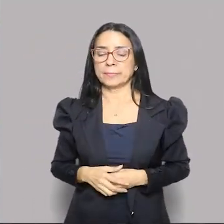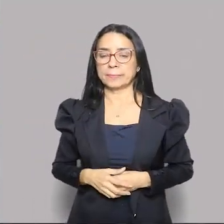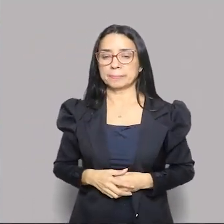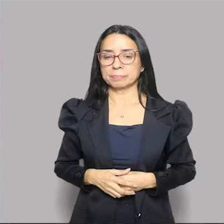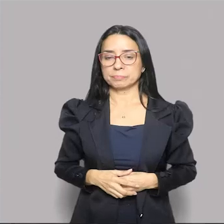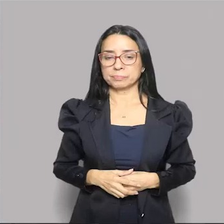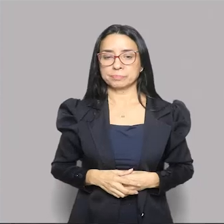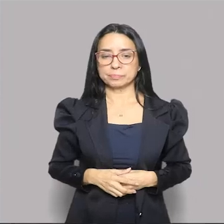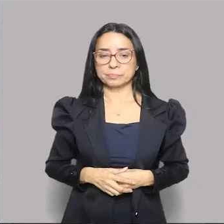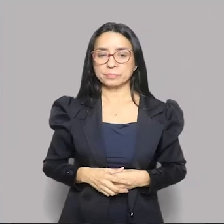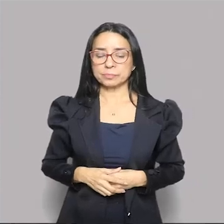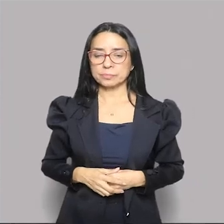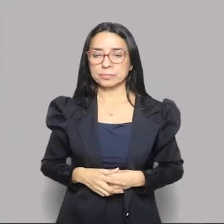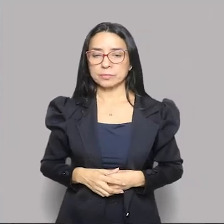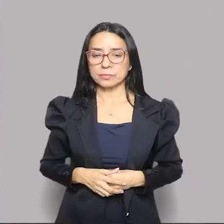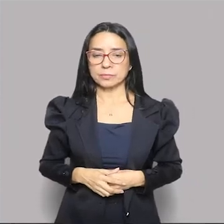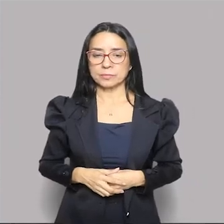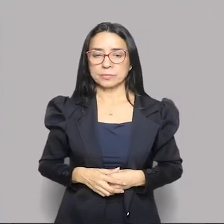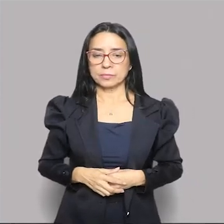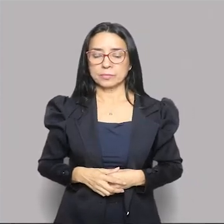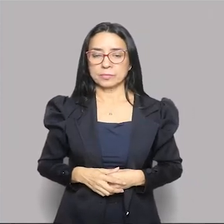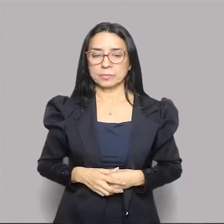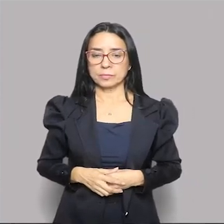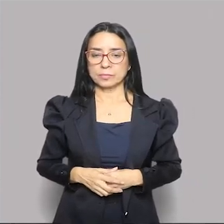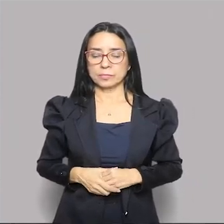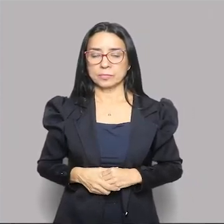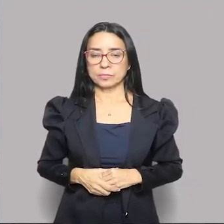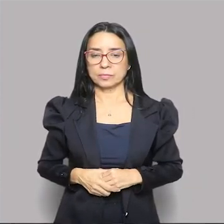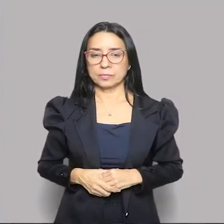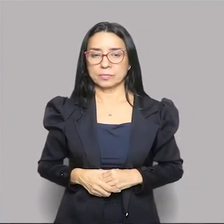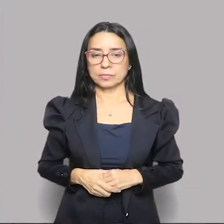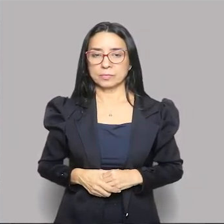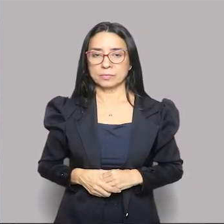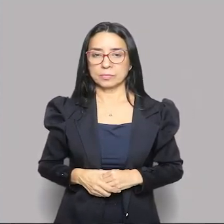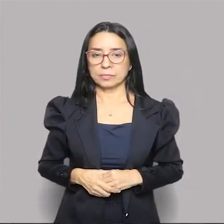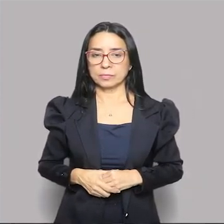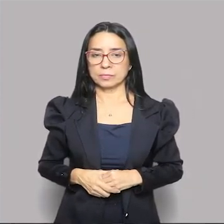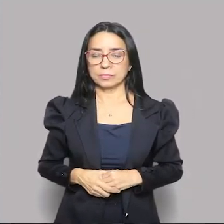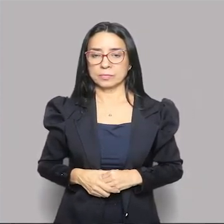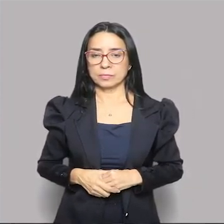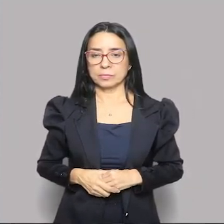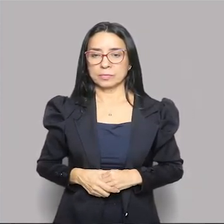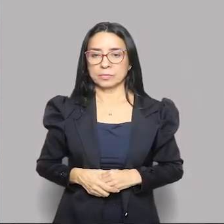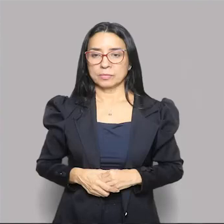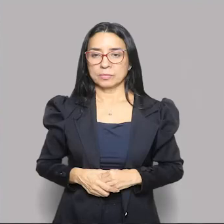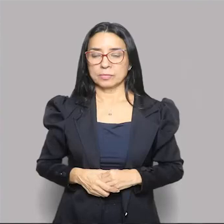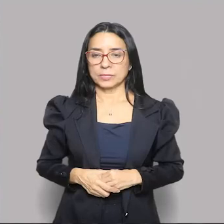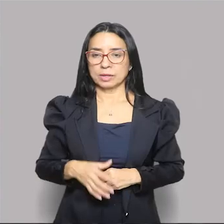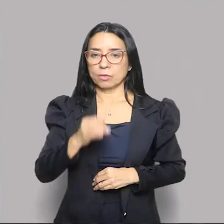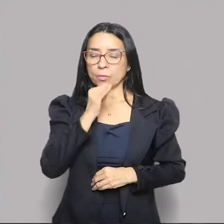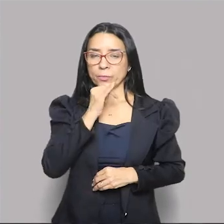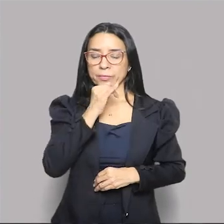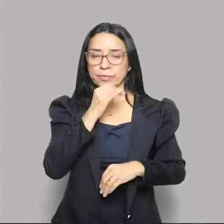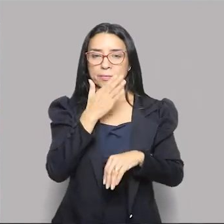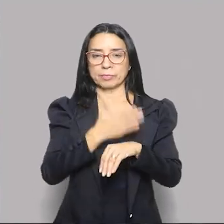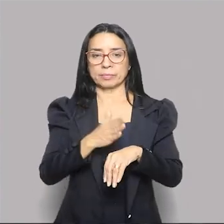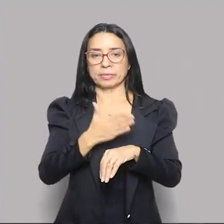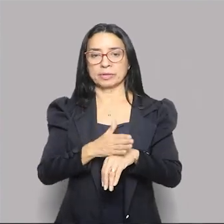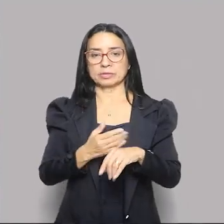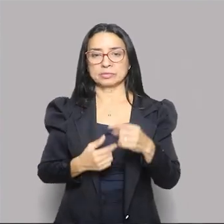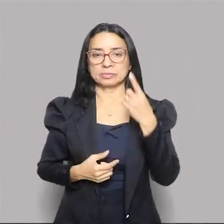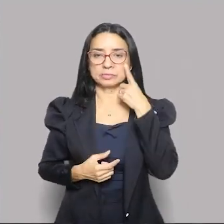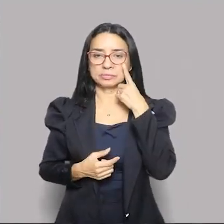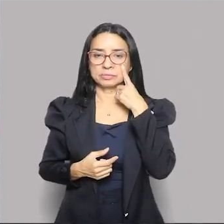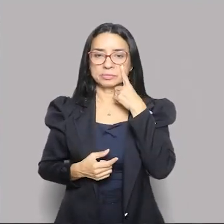aí, dita essa microestrutura do desenvolvimento 2, a gente vai agora para um exemplo muito prático. Olha esse exemplo aí,